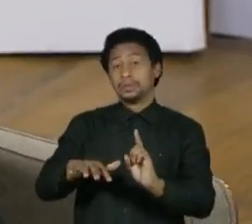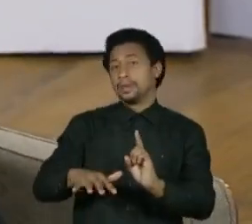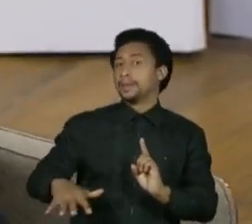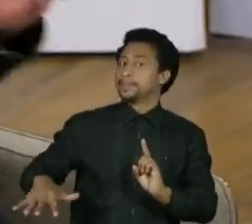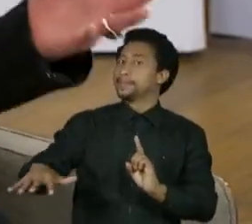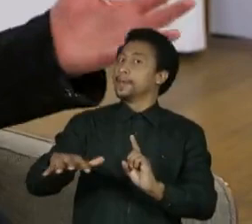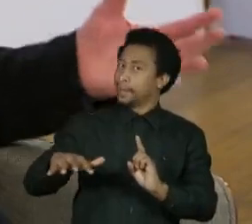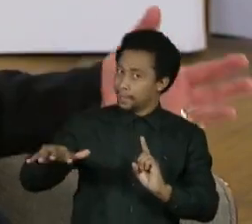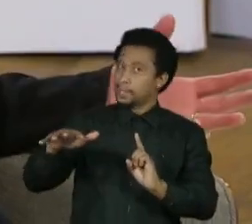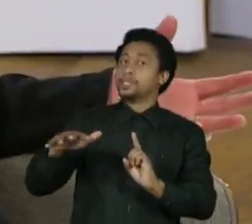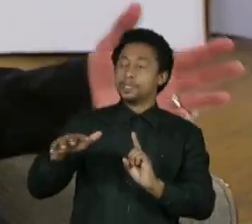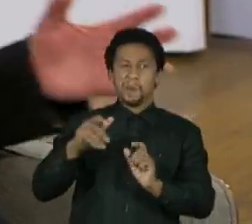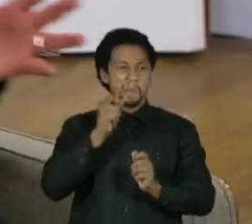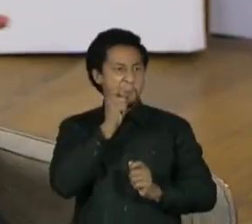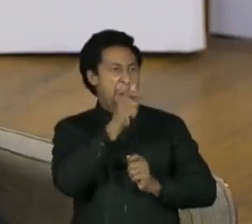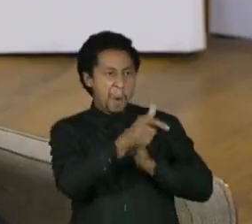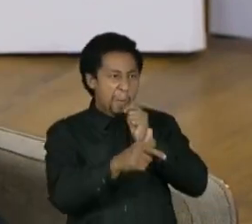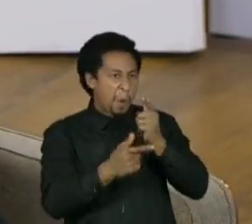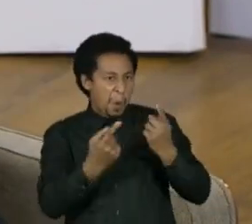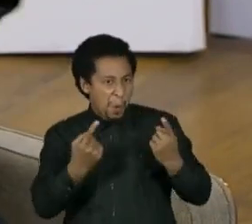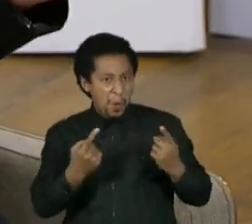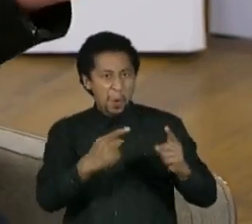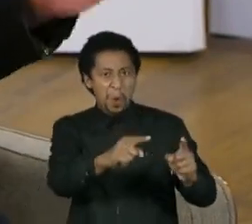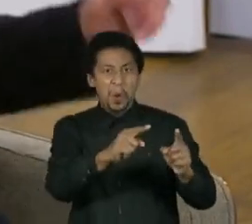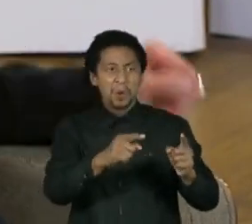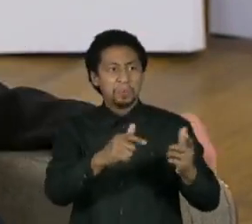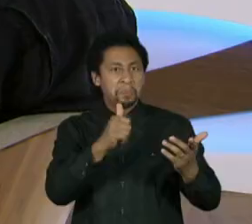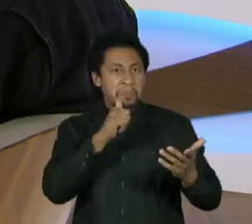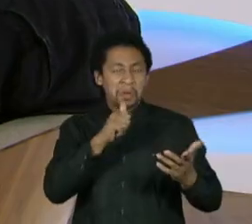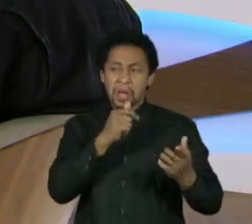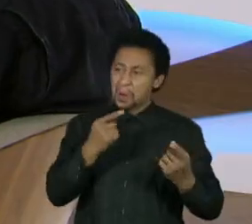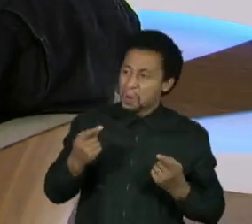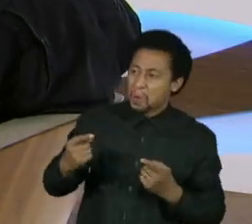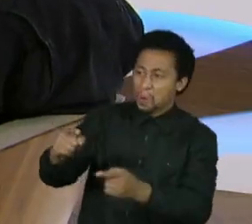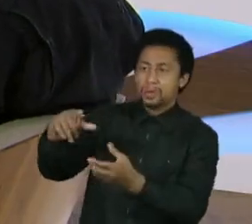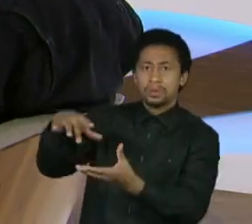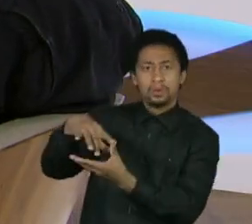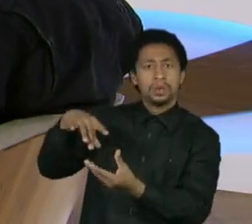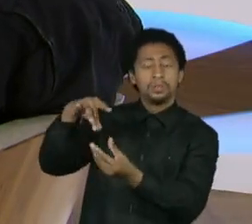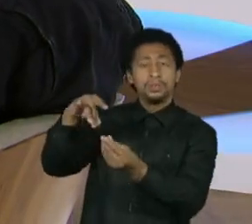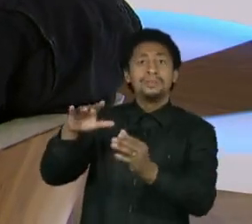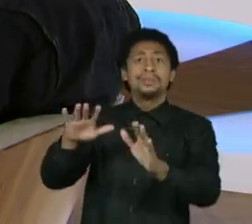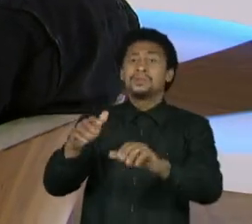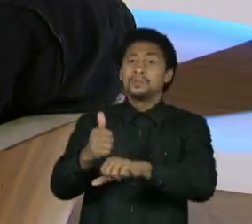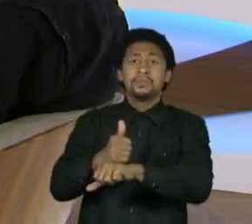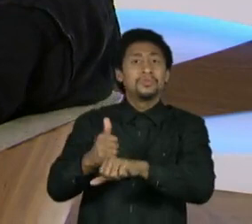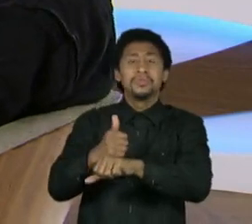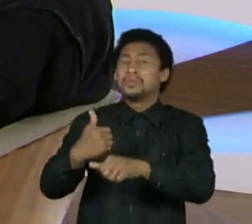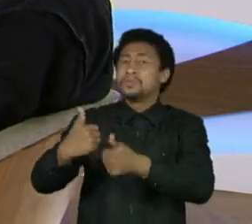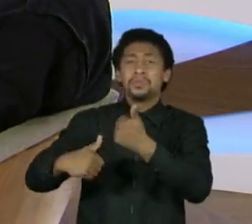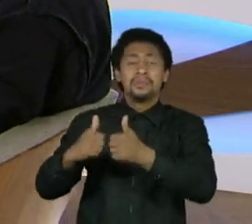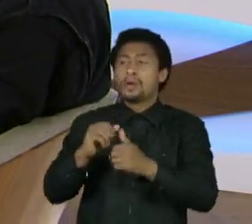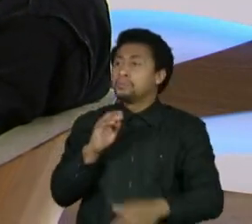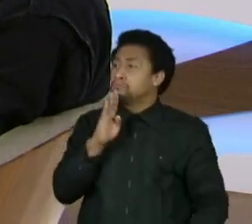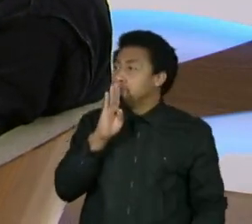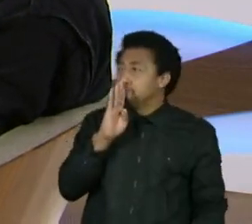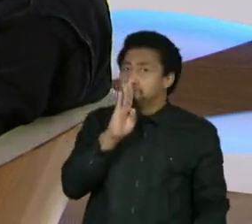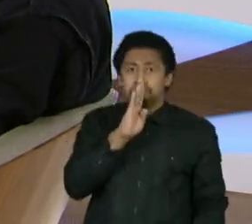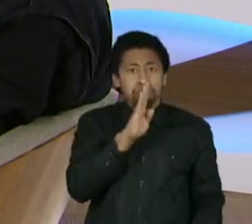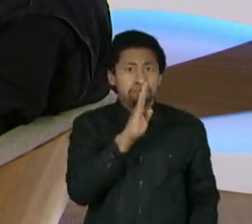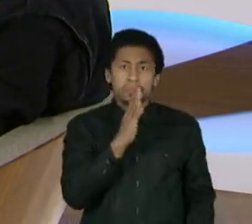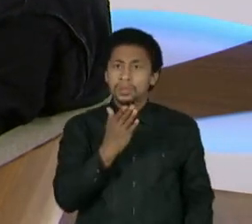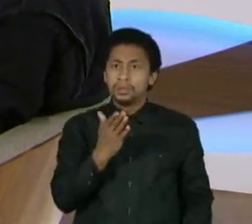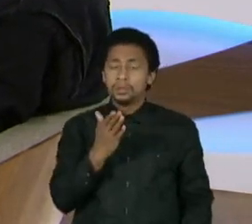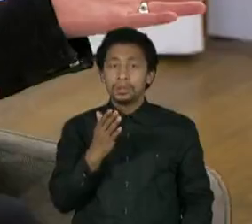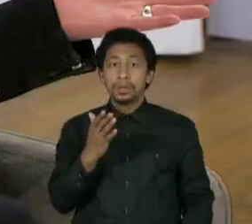mesma parte que ataca a democracia, mas também no silêncio dos jogadores, quando tem problema